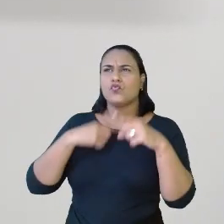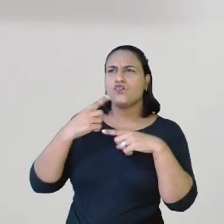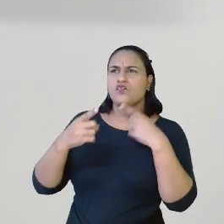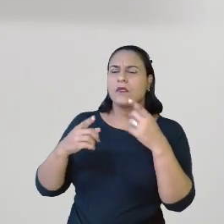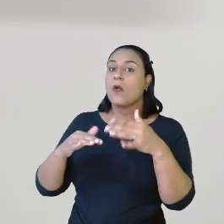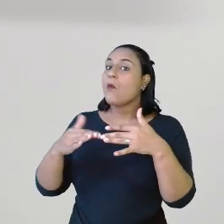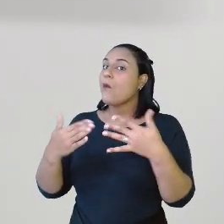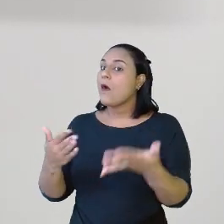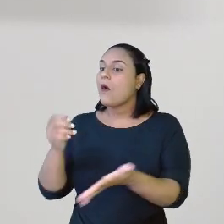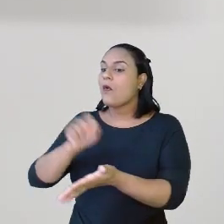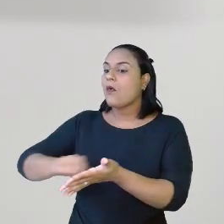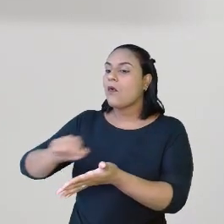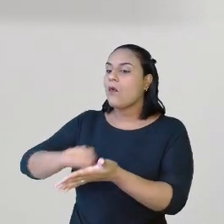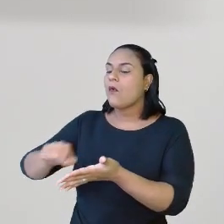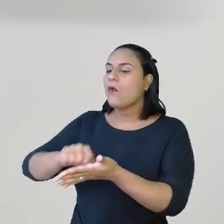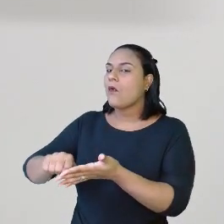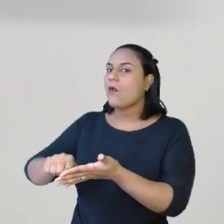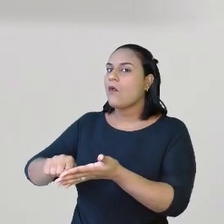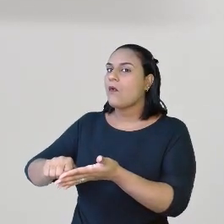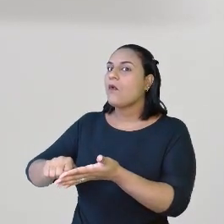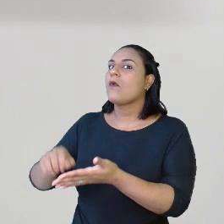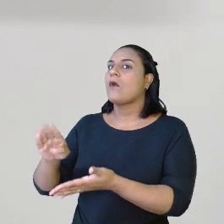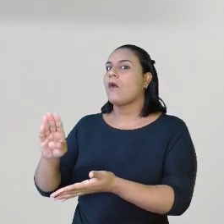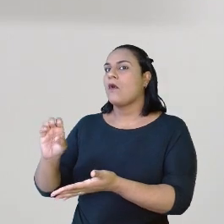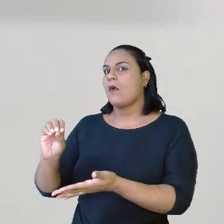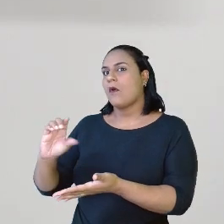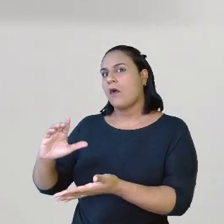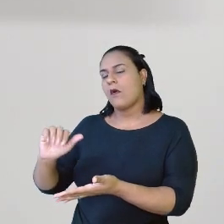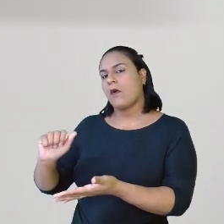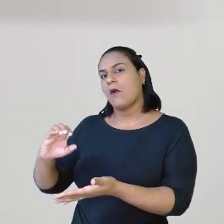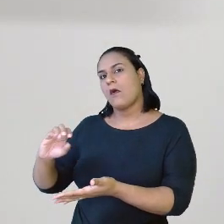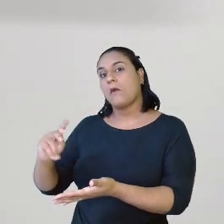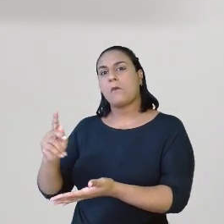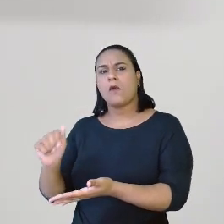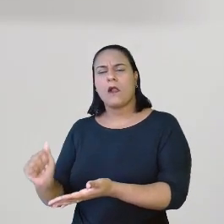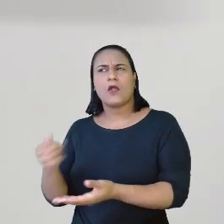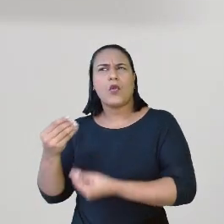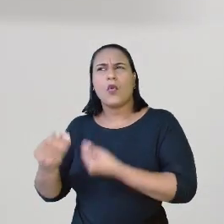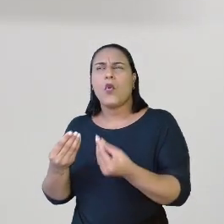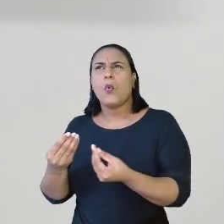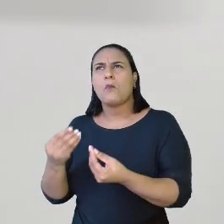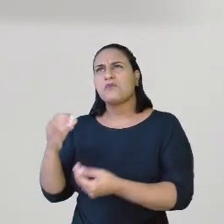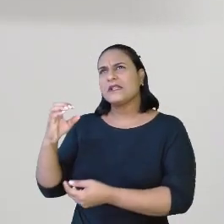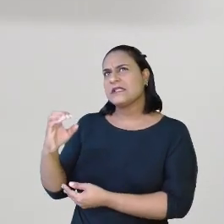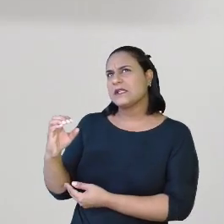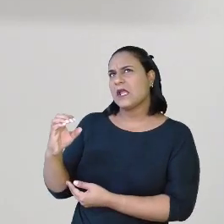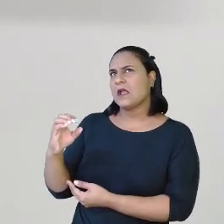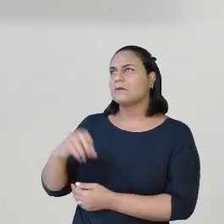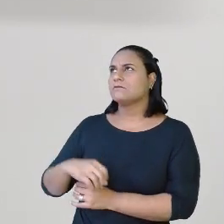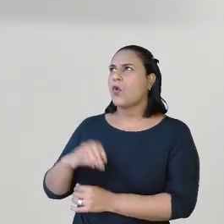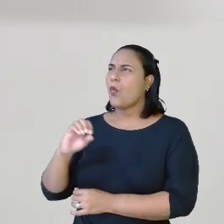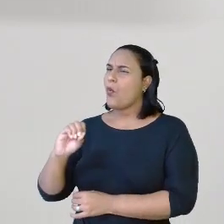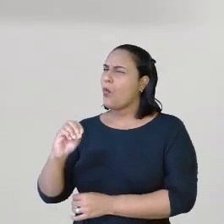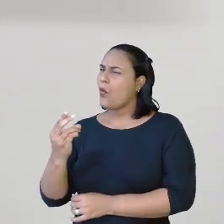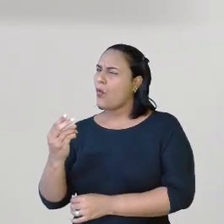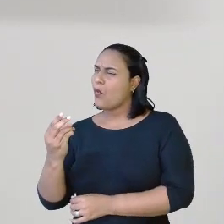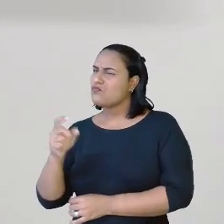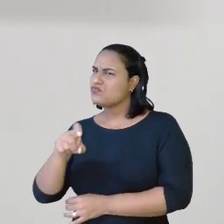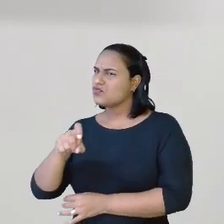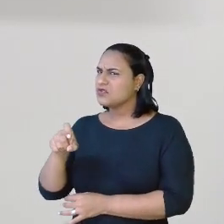é a grafia correta da palavra bolacha, qual é a grafia correta da palavra